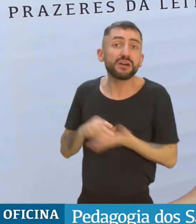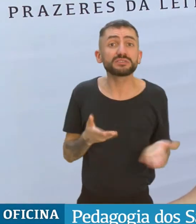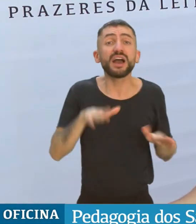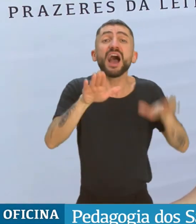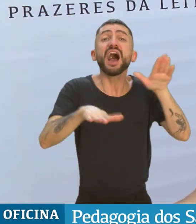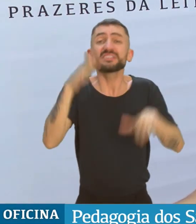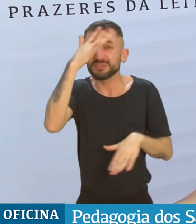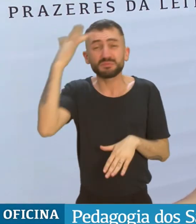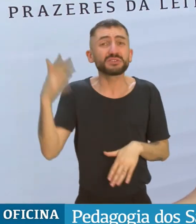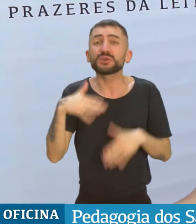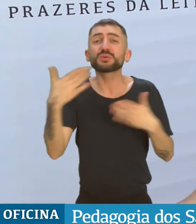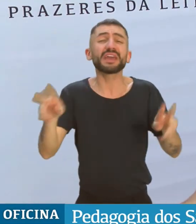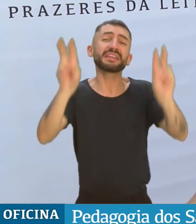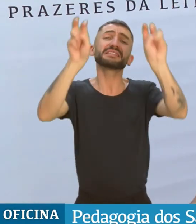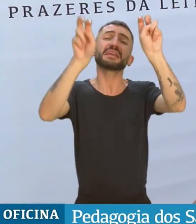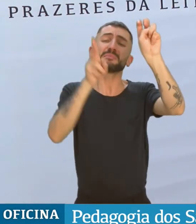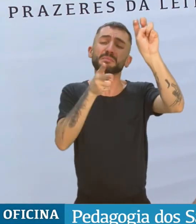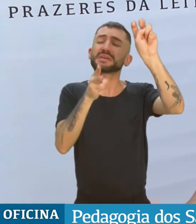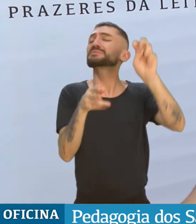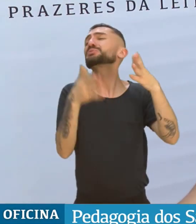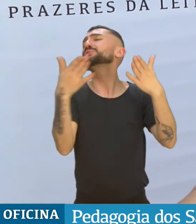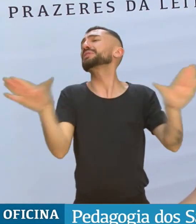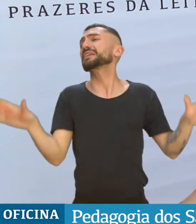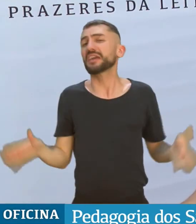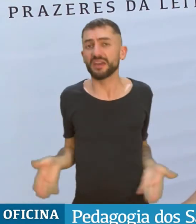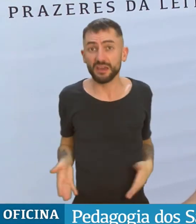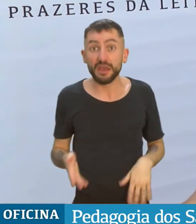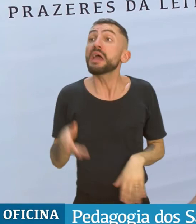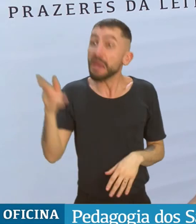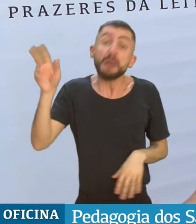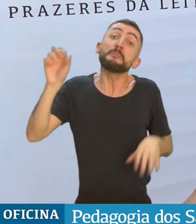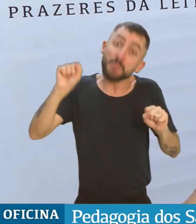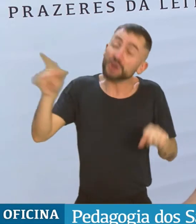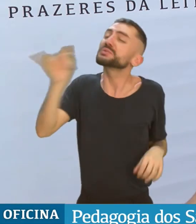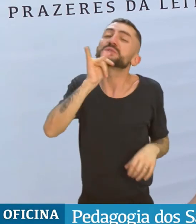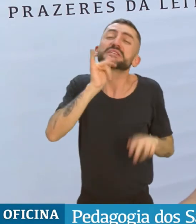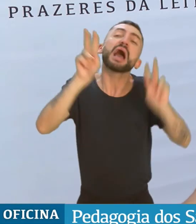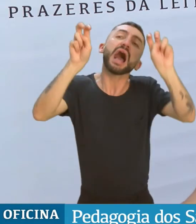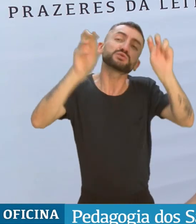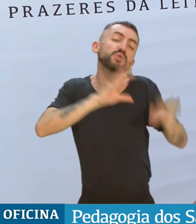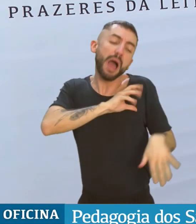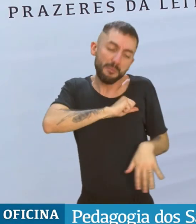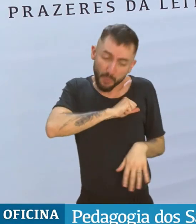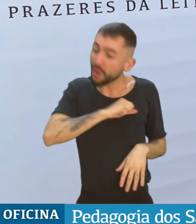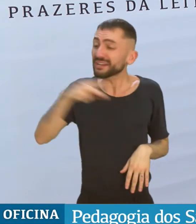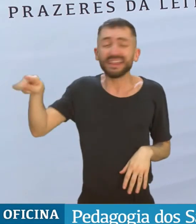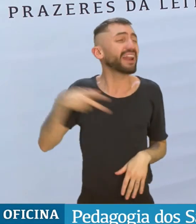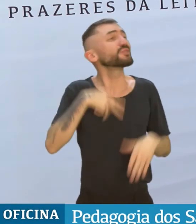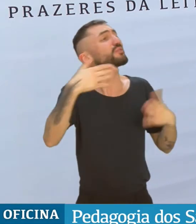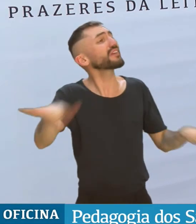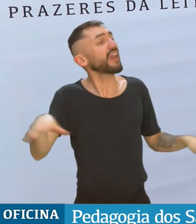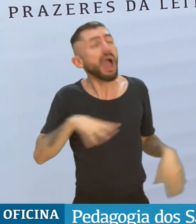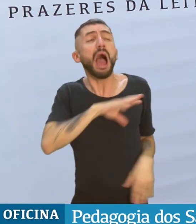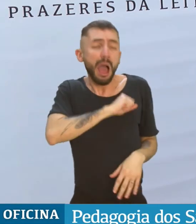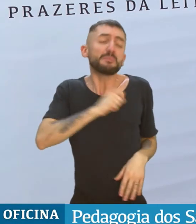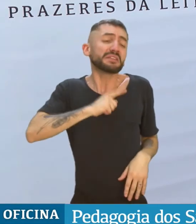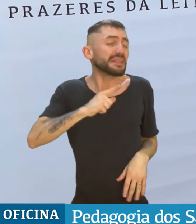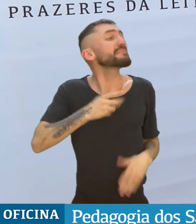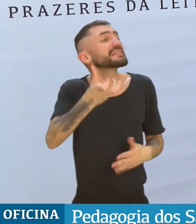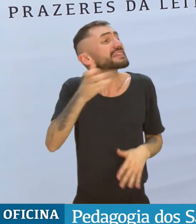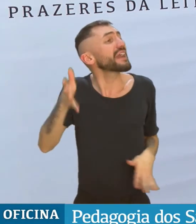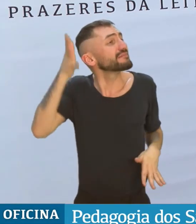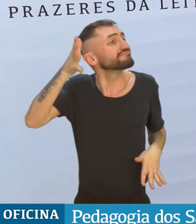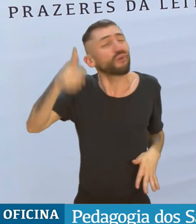ali que não querem falar de amor naquele dia. Não é que a pessoa não ama, mas ela está precisando falar de outra coisa. Ela está precisando